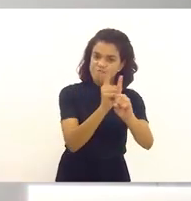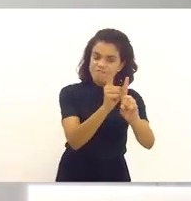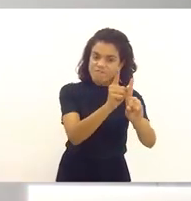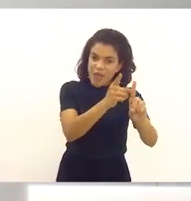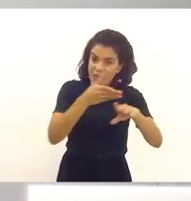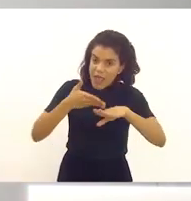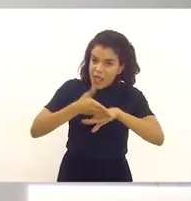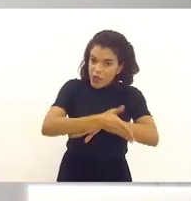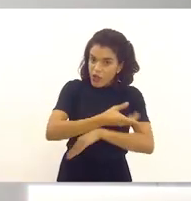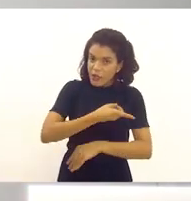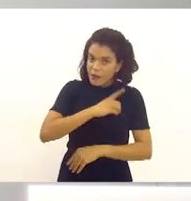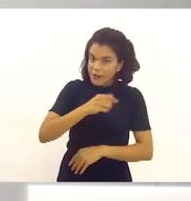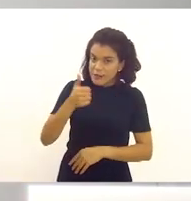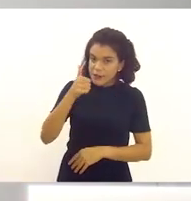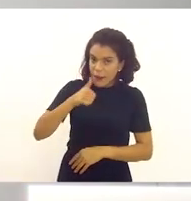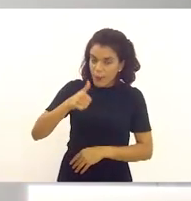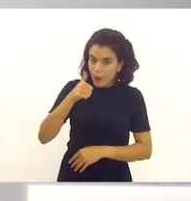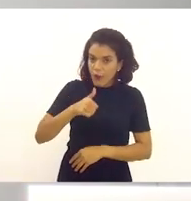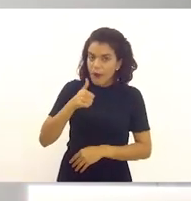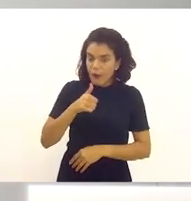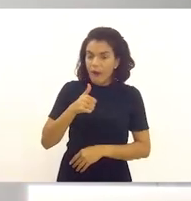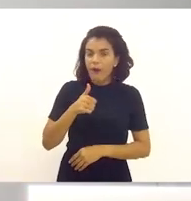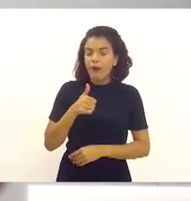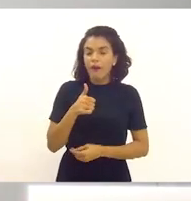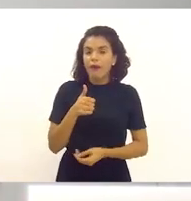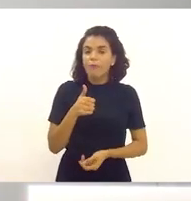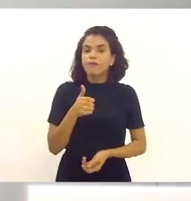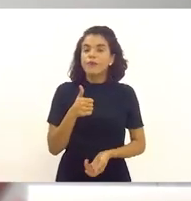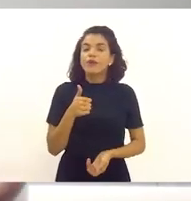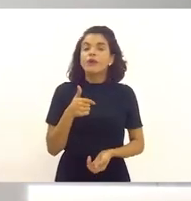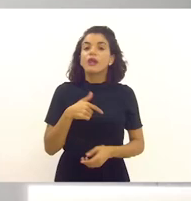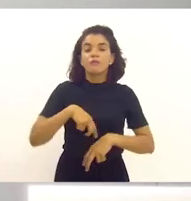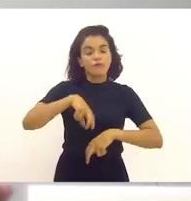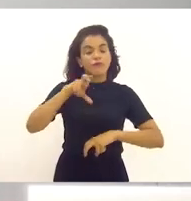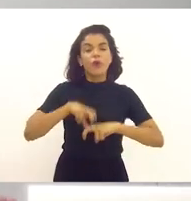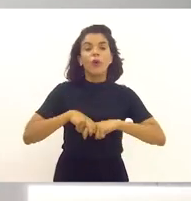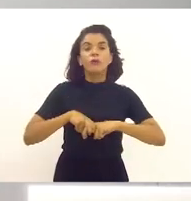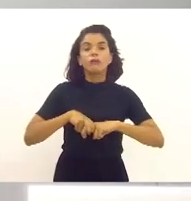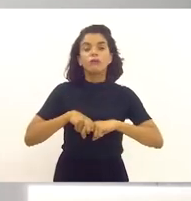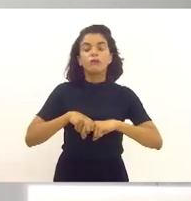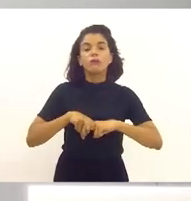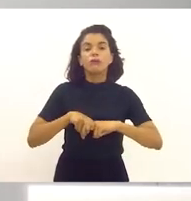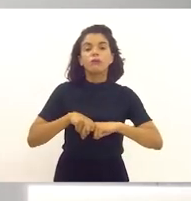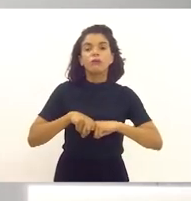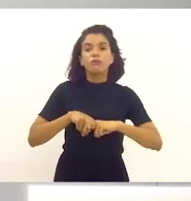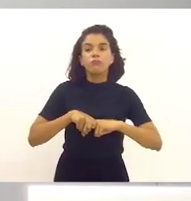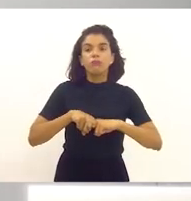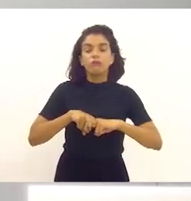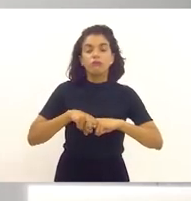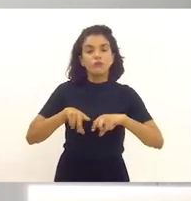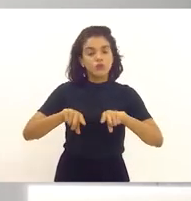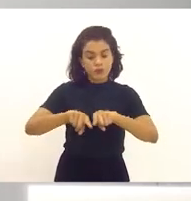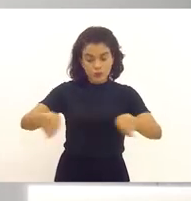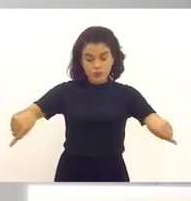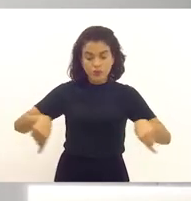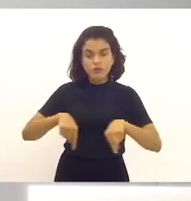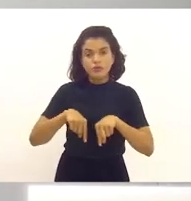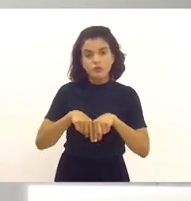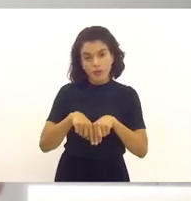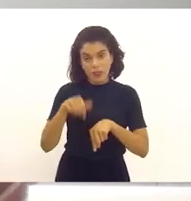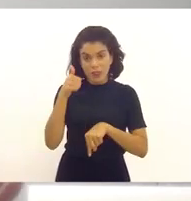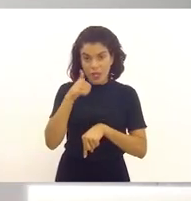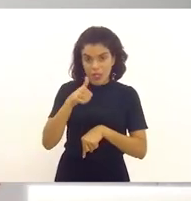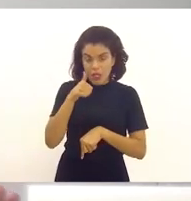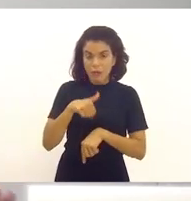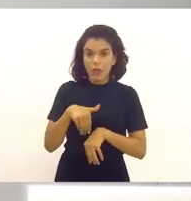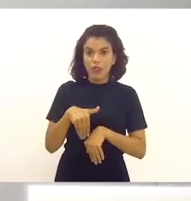na delegacia atrás dela somente permaneceu na no salão e aí ela